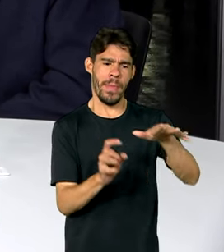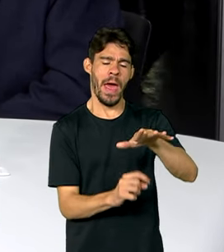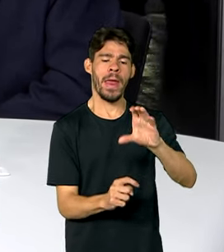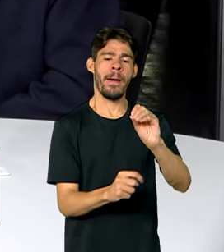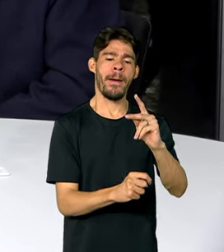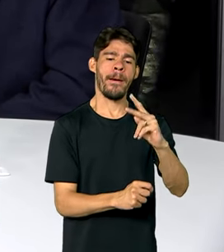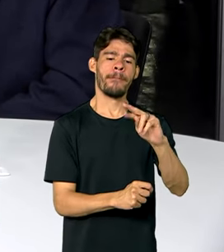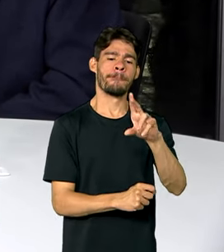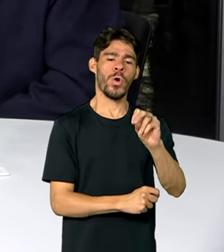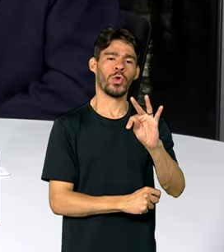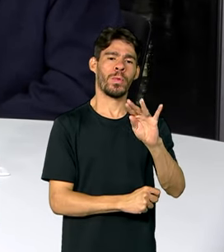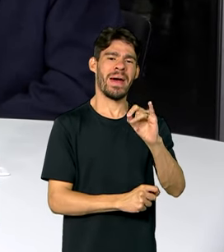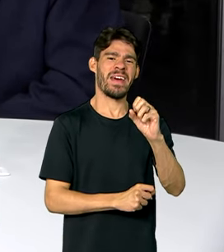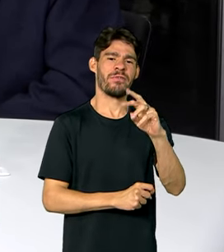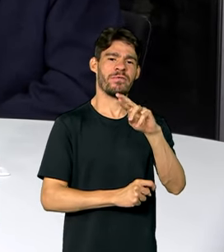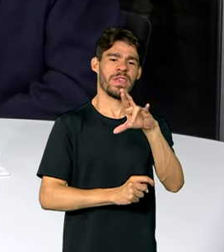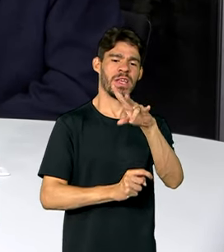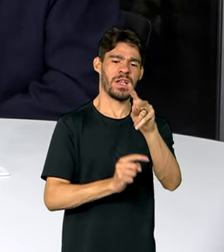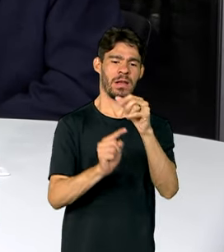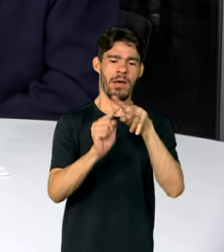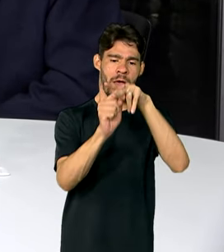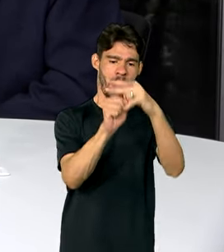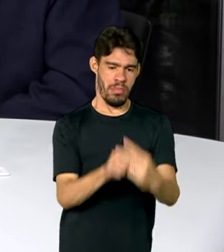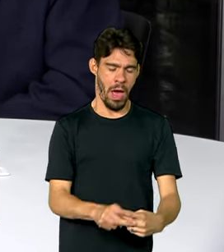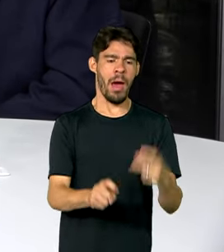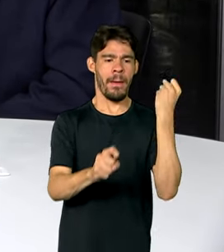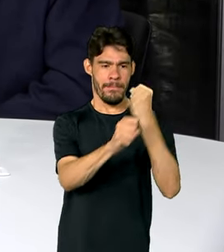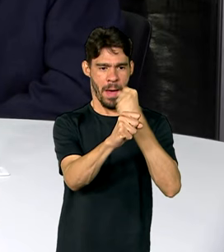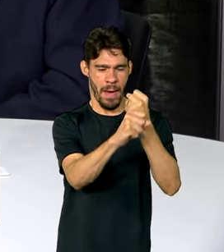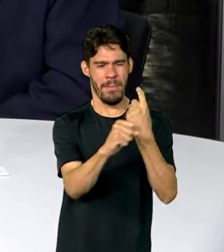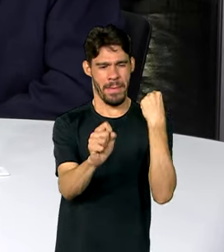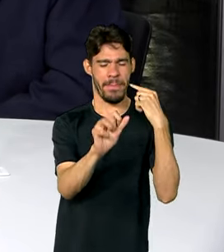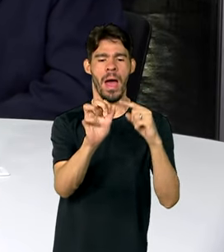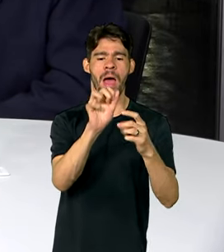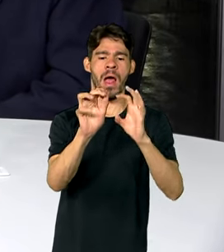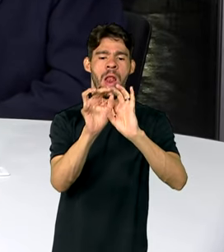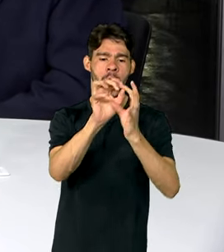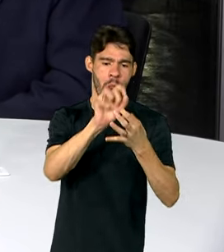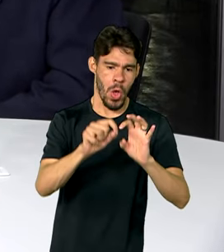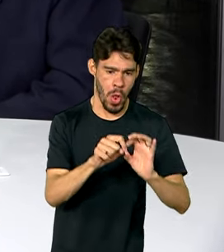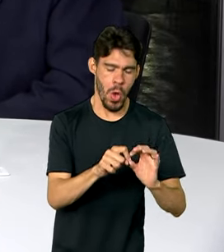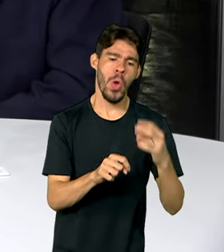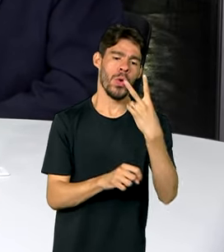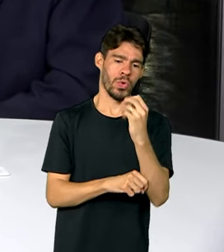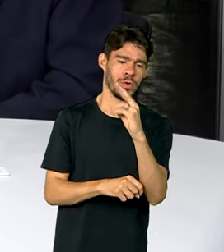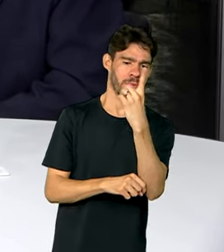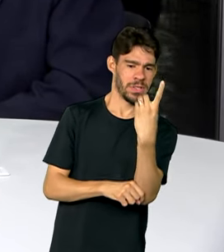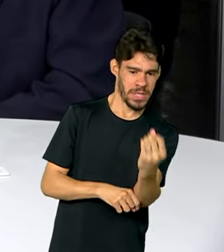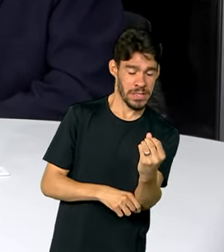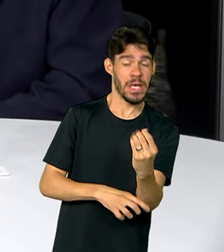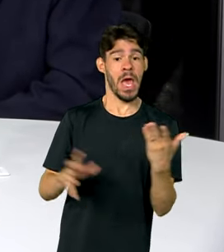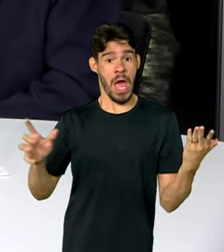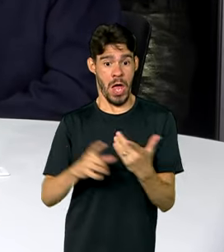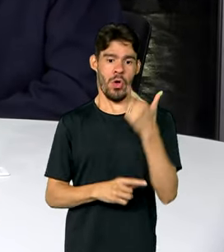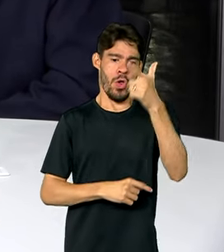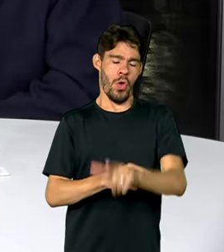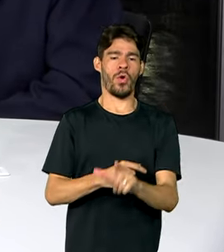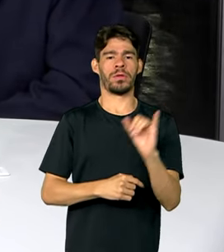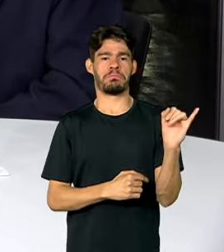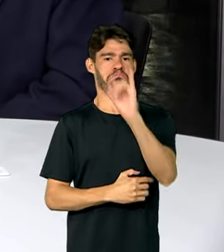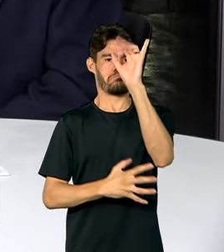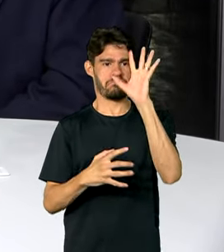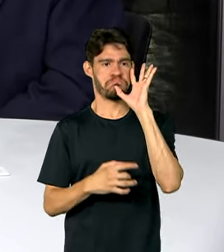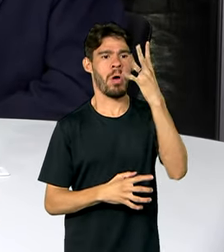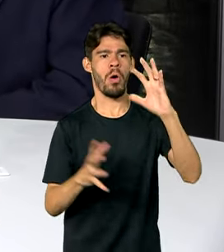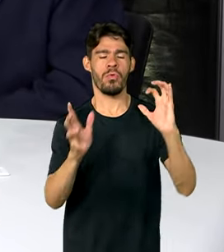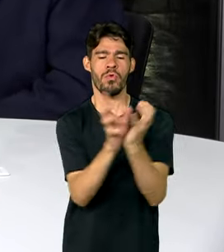que foi totalmente reformada na época das Olimpíadas do Rio, 2016, e que agora recebe mais esse importante evento internacional, que é